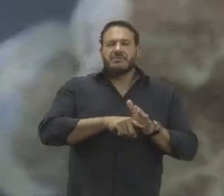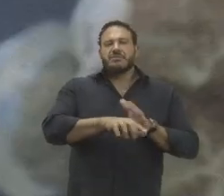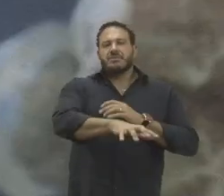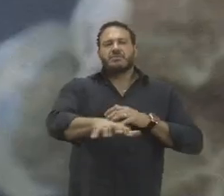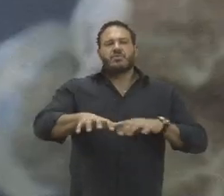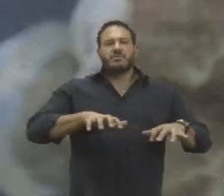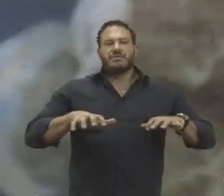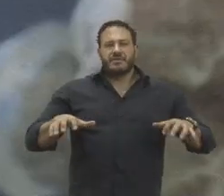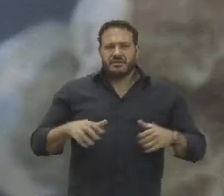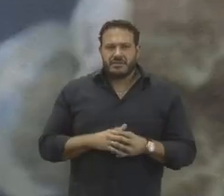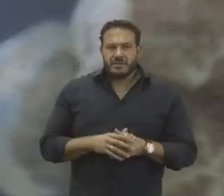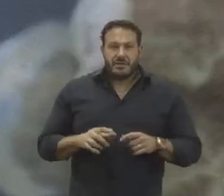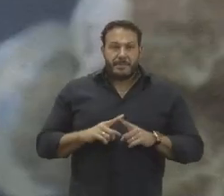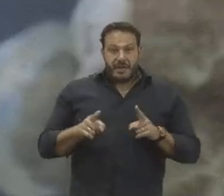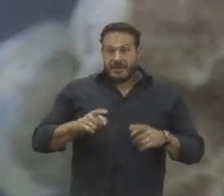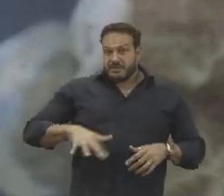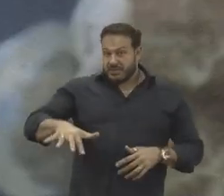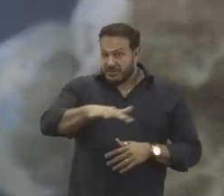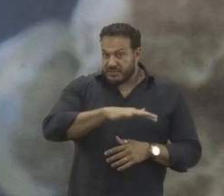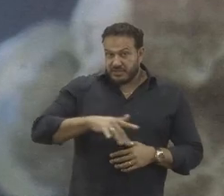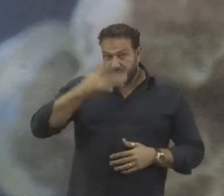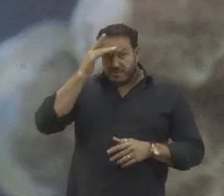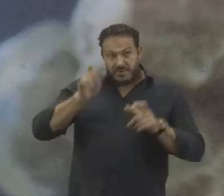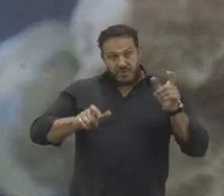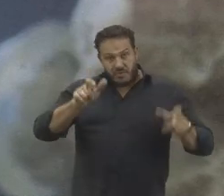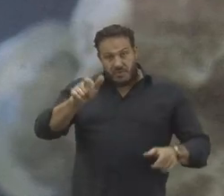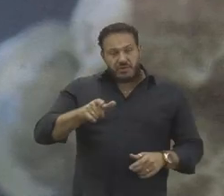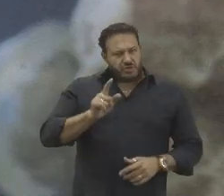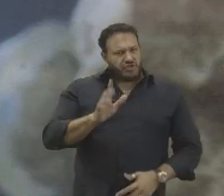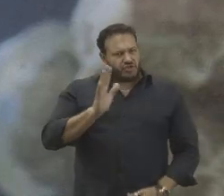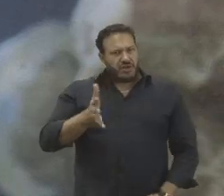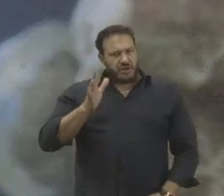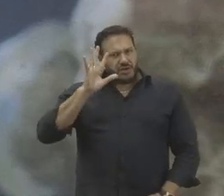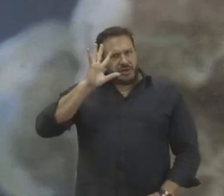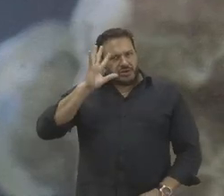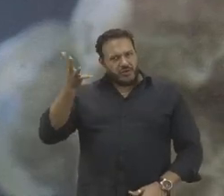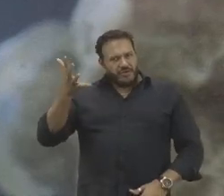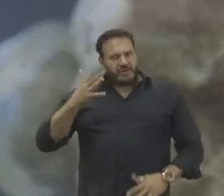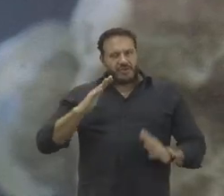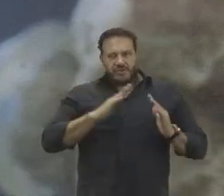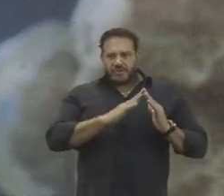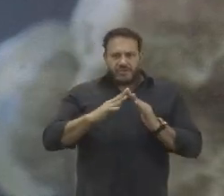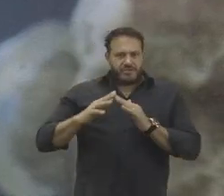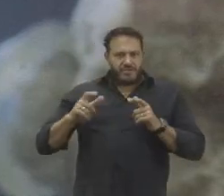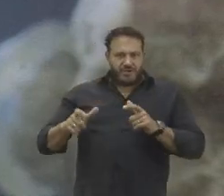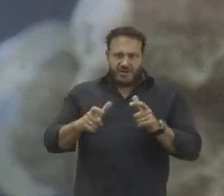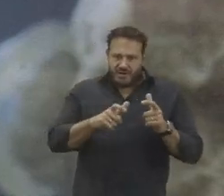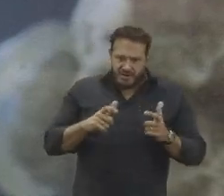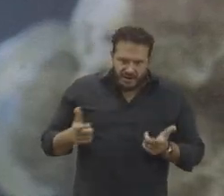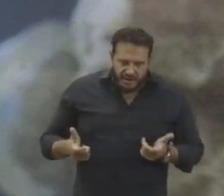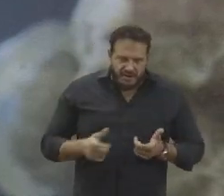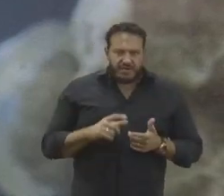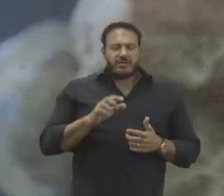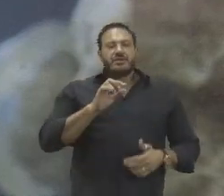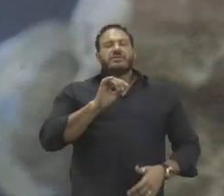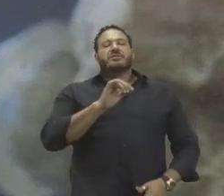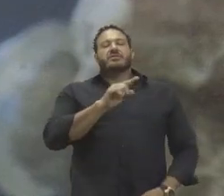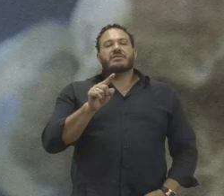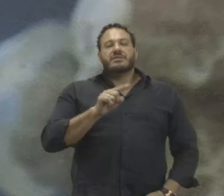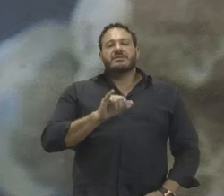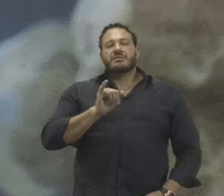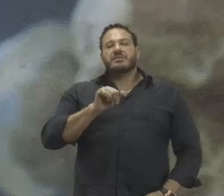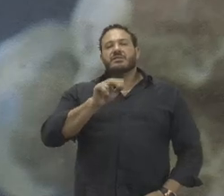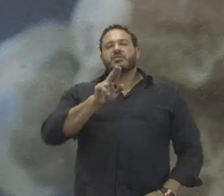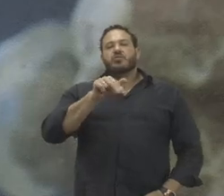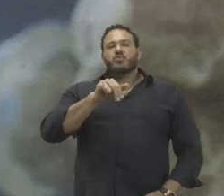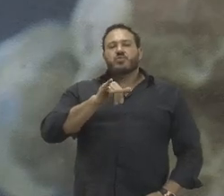eh esse pessoal assim gente que resolveu morar em algum lugar o z inui né o povo indígena de